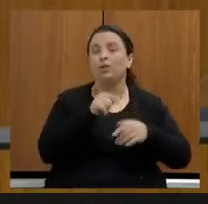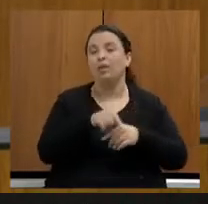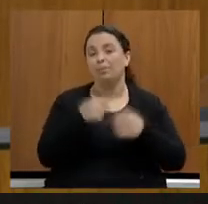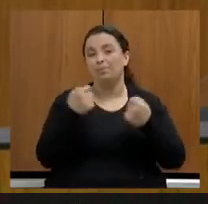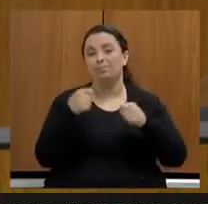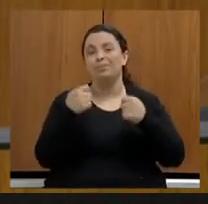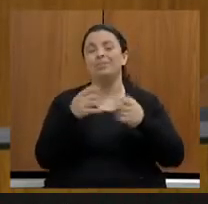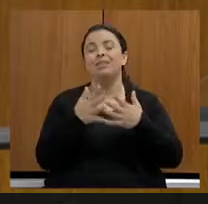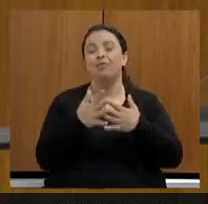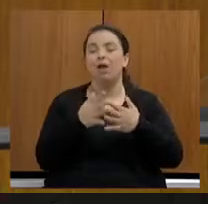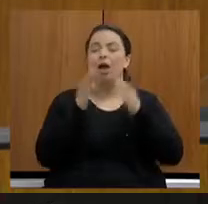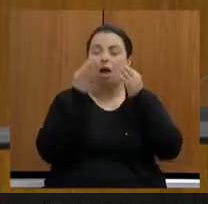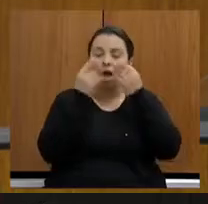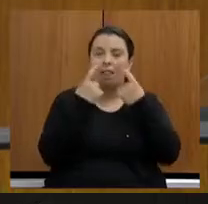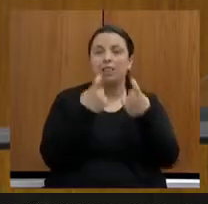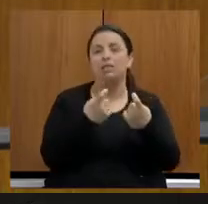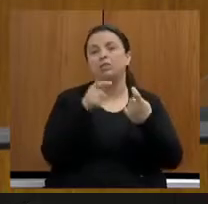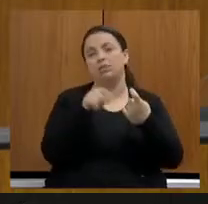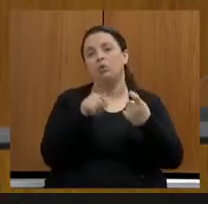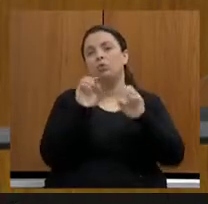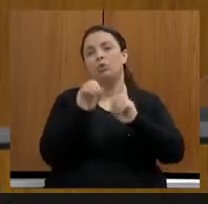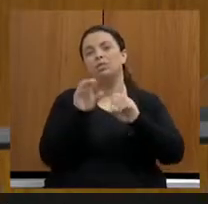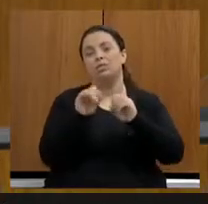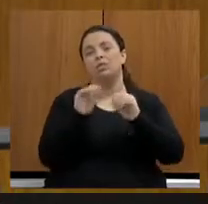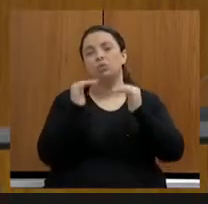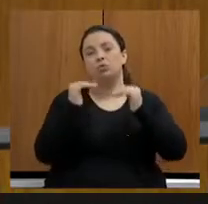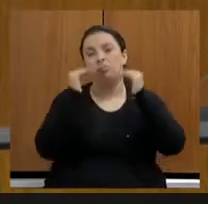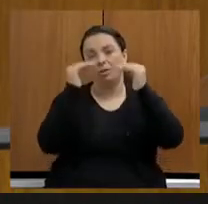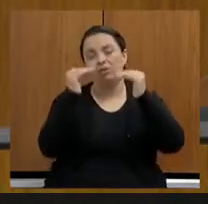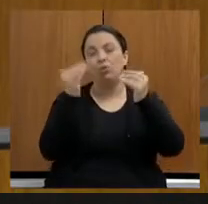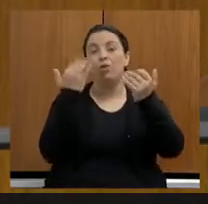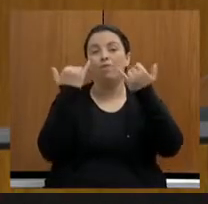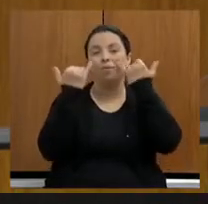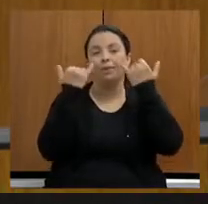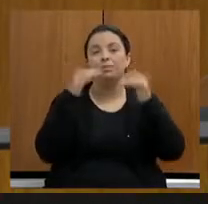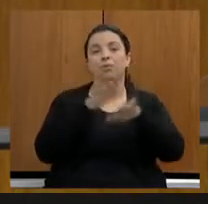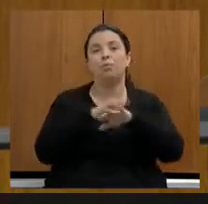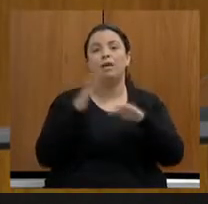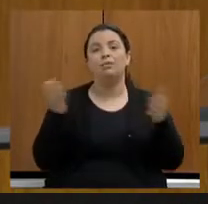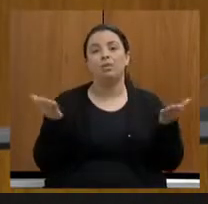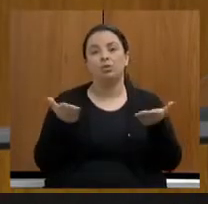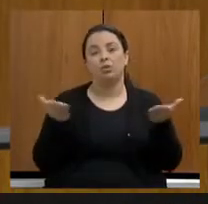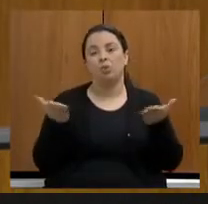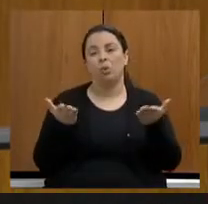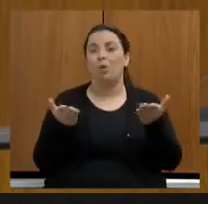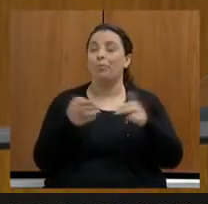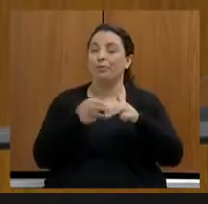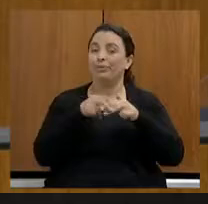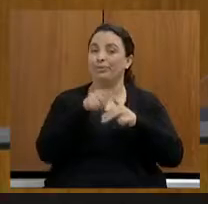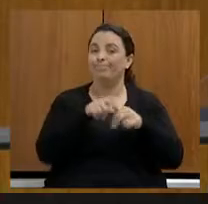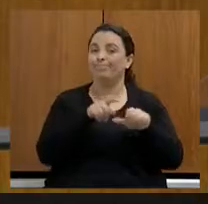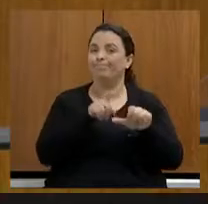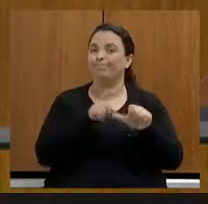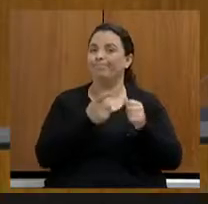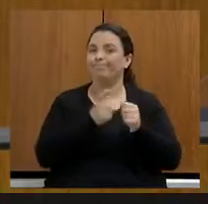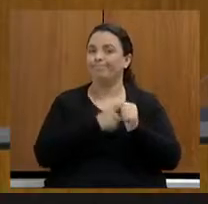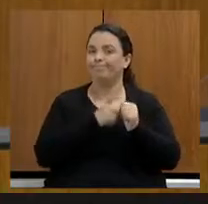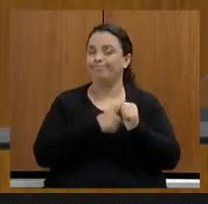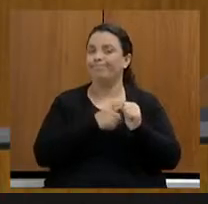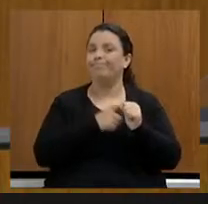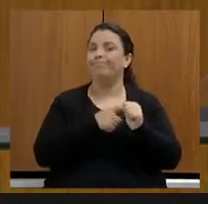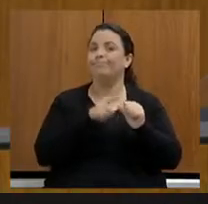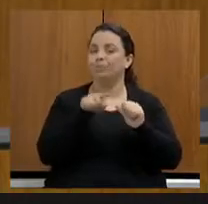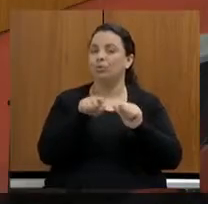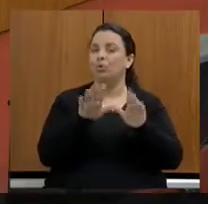informações sobre ensino superior pudéssemos trazer uma informação mais atualizada sobre essa pendência que o Estado tem com essas professoras